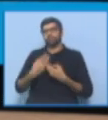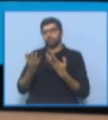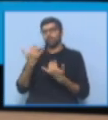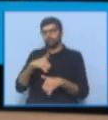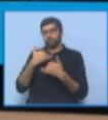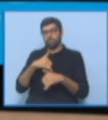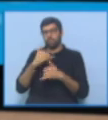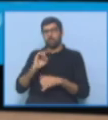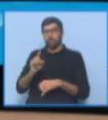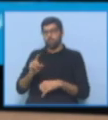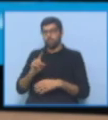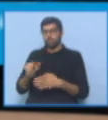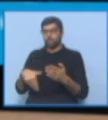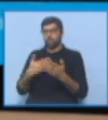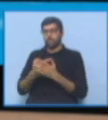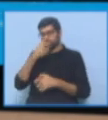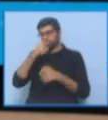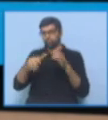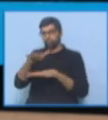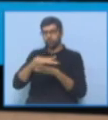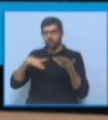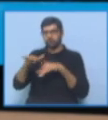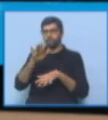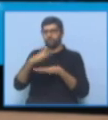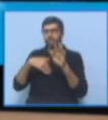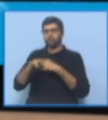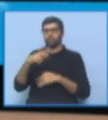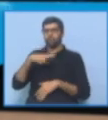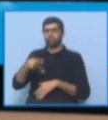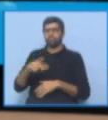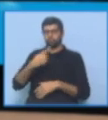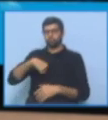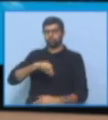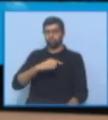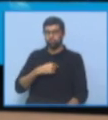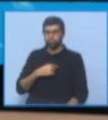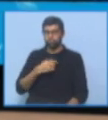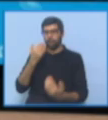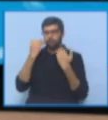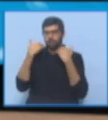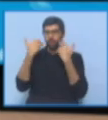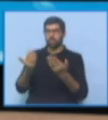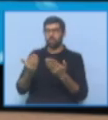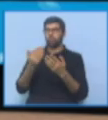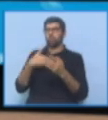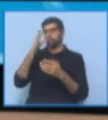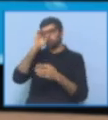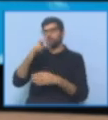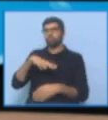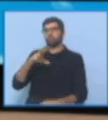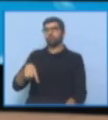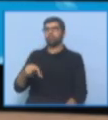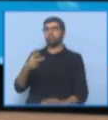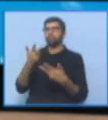feliz daquilo que foi possível a sociedade civil realizar em Portugal. Pela nossa parte, já informámos o governo português